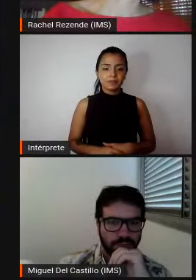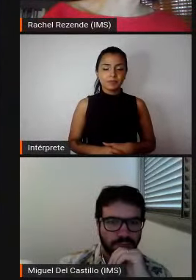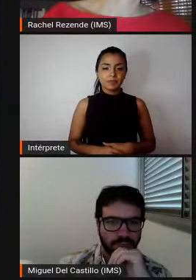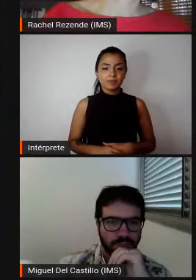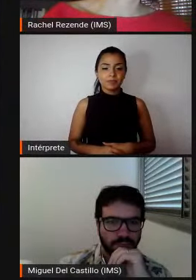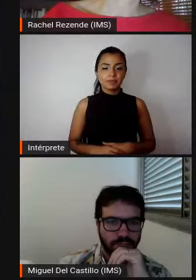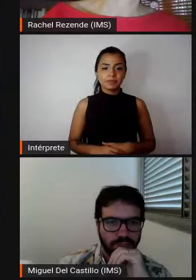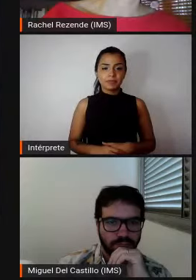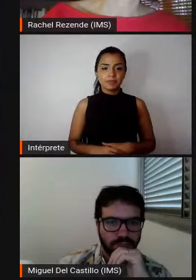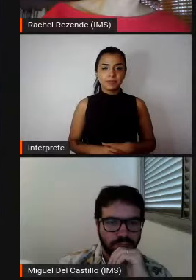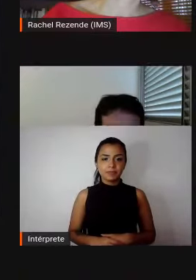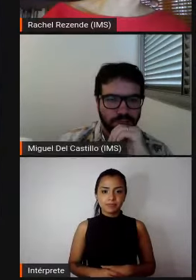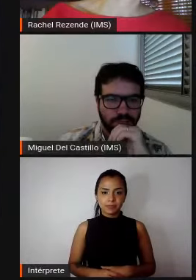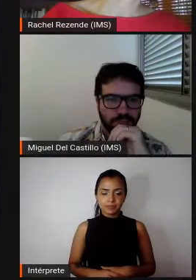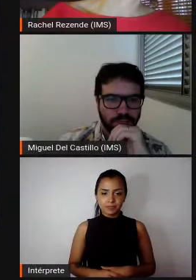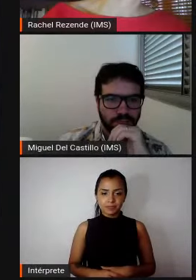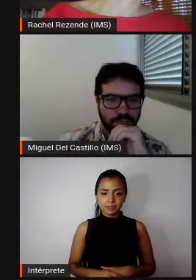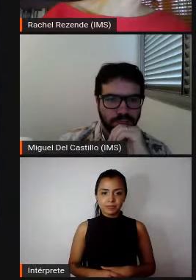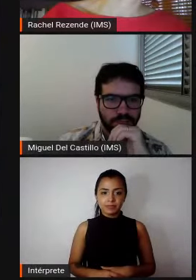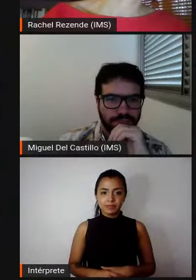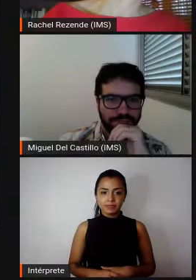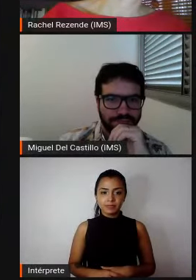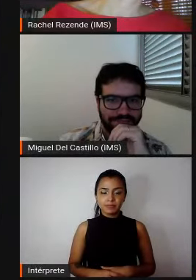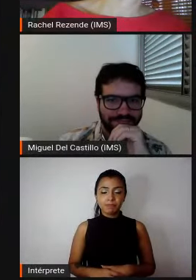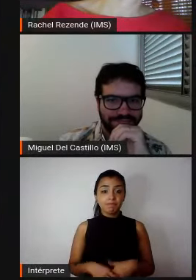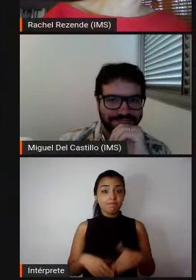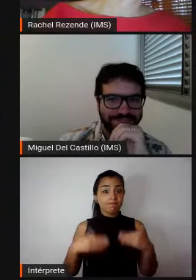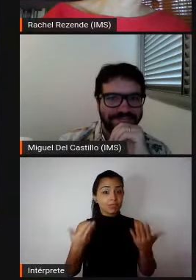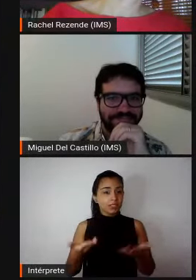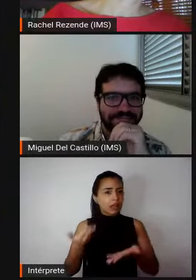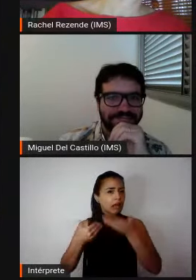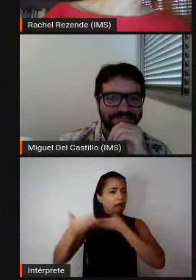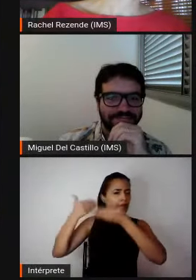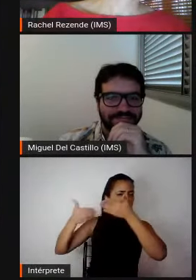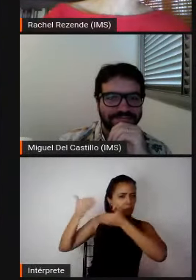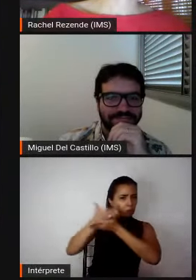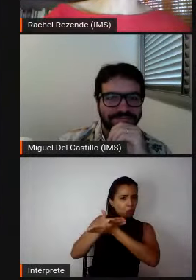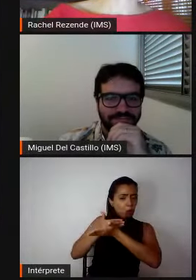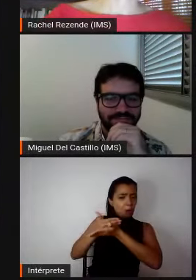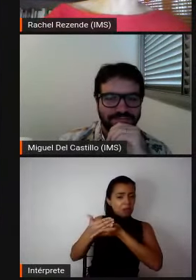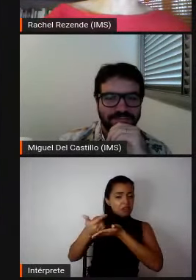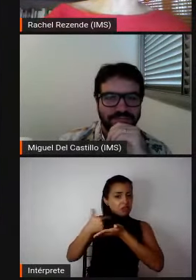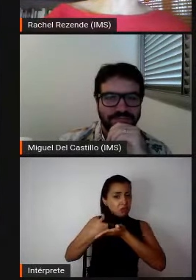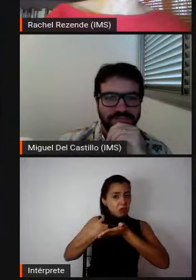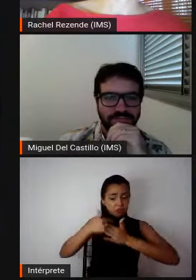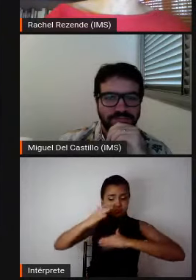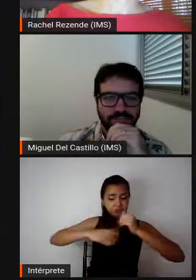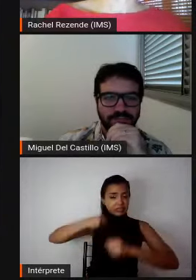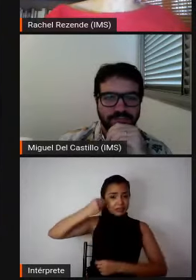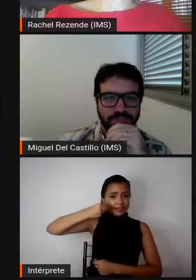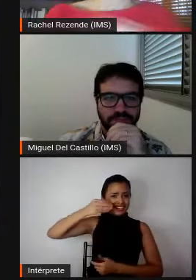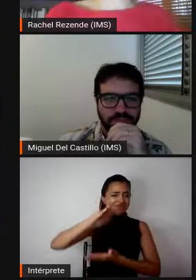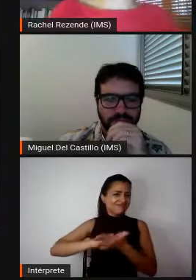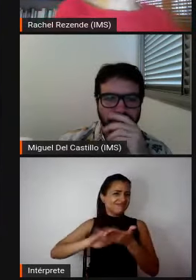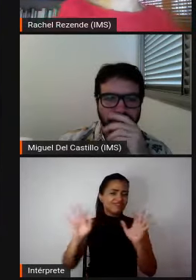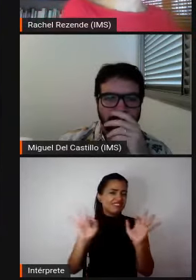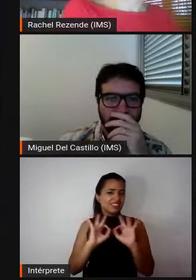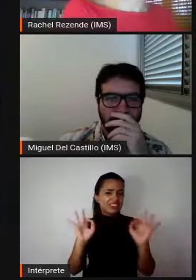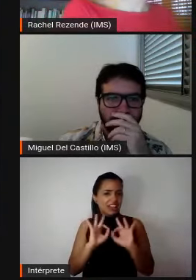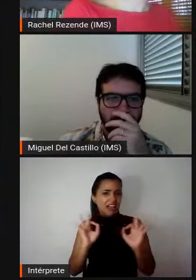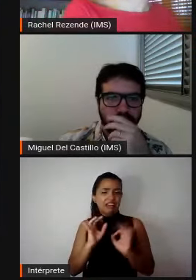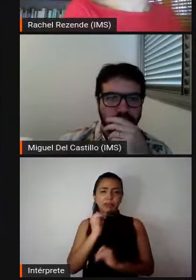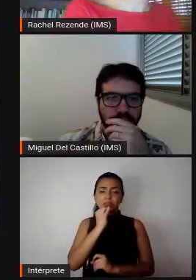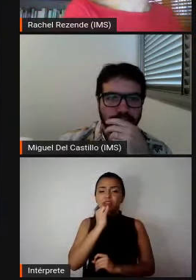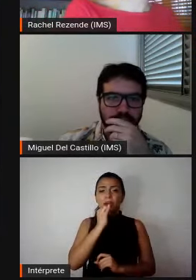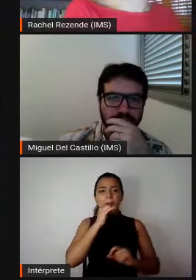iniciou tudo pela palavra, eu não tinha absolutamente nenhum talento para desenhar,